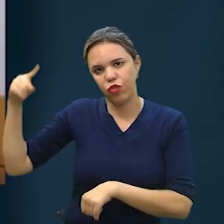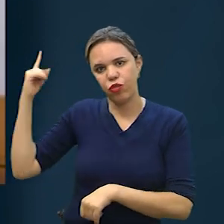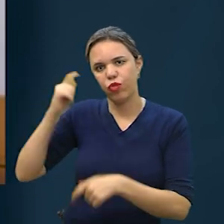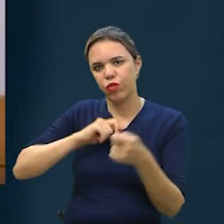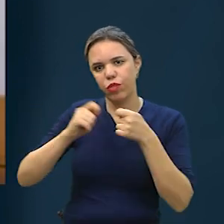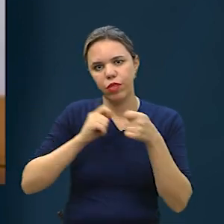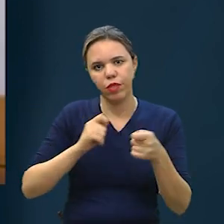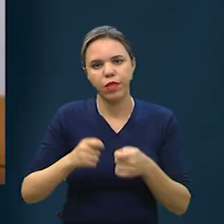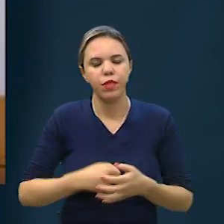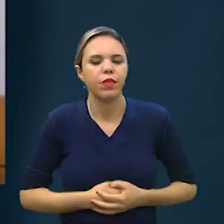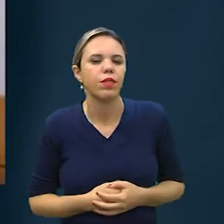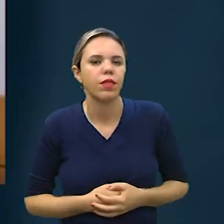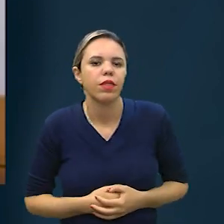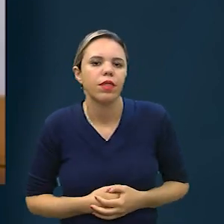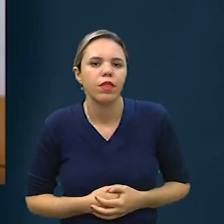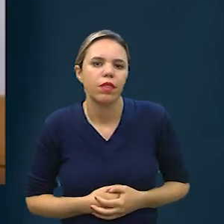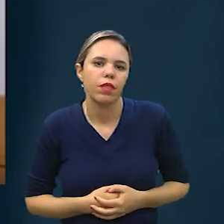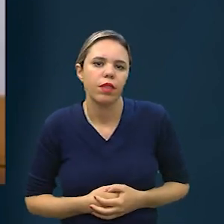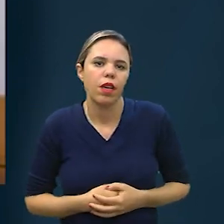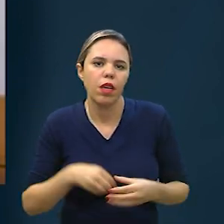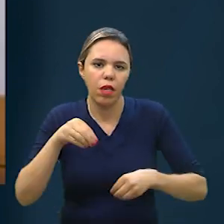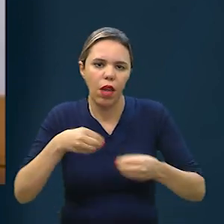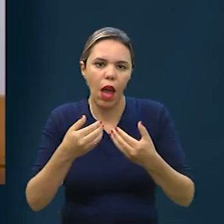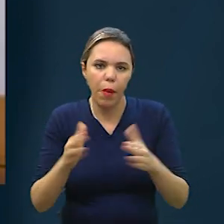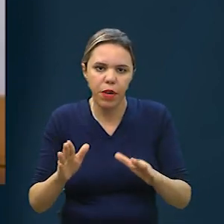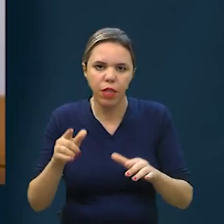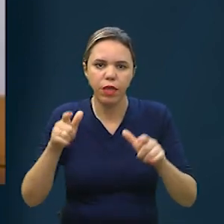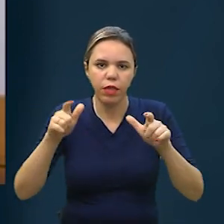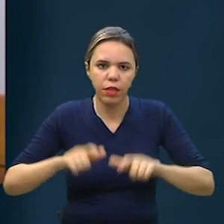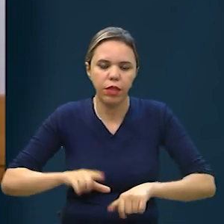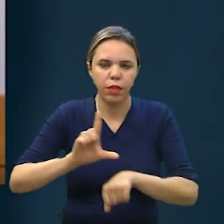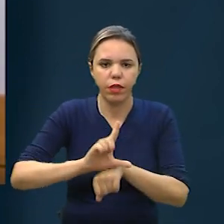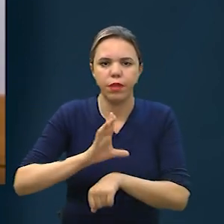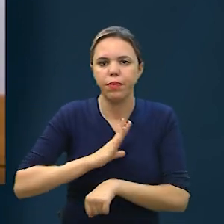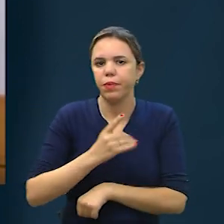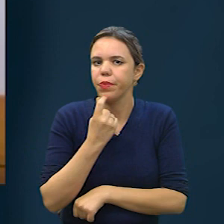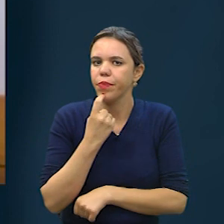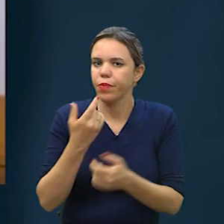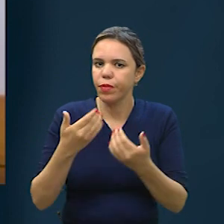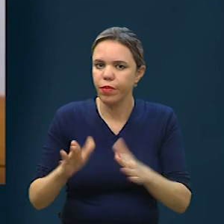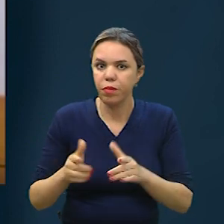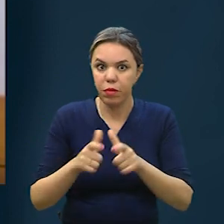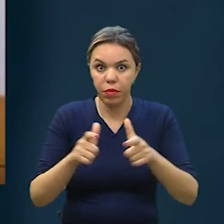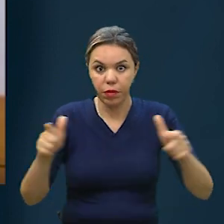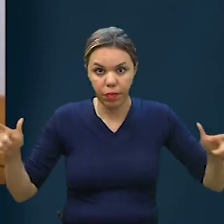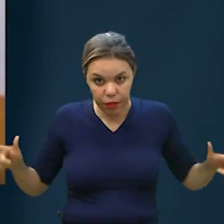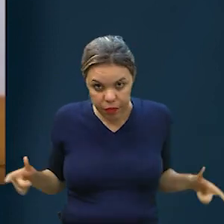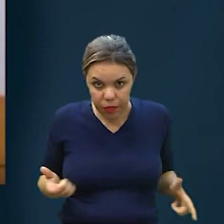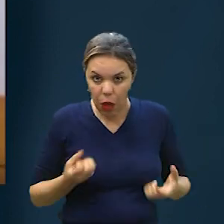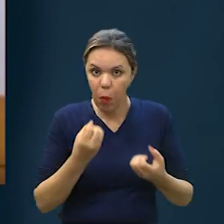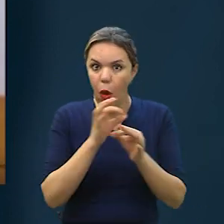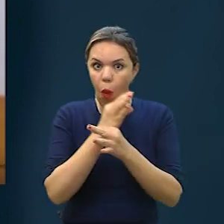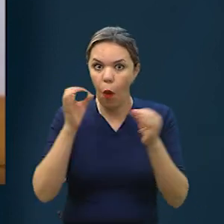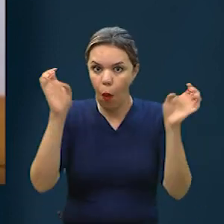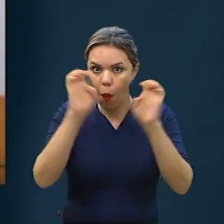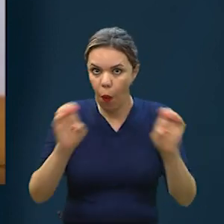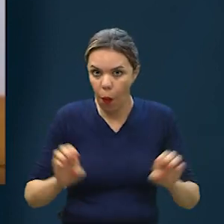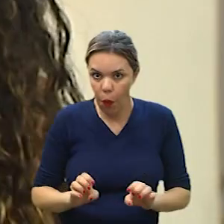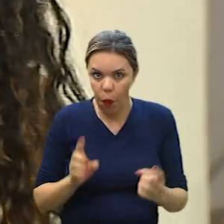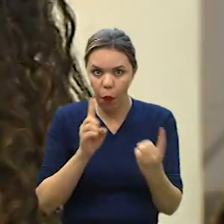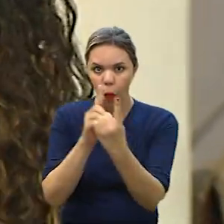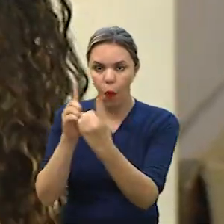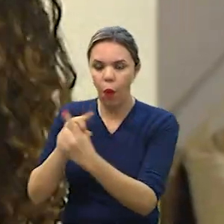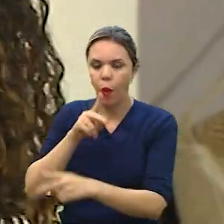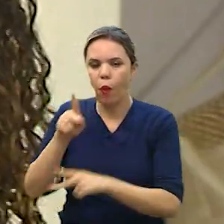dia da entrevista. Eu disse que eu queria montar um salão na cidade de Campinas, um salão grande, com uma boa estrutura,